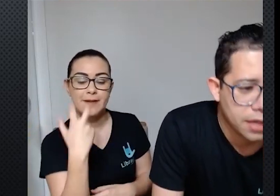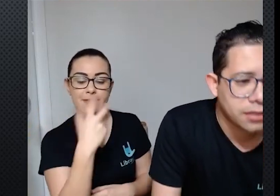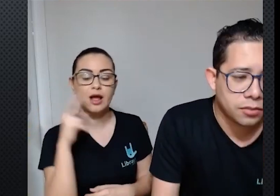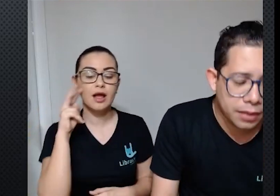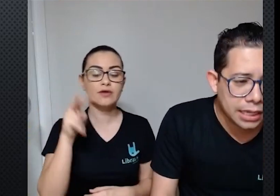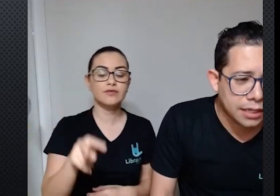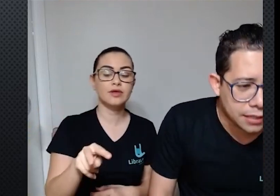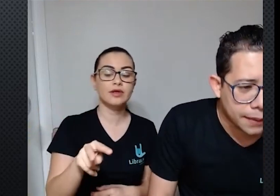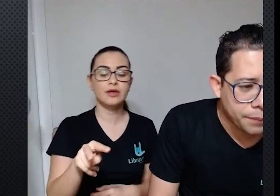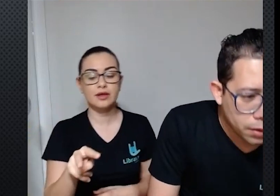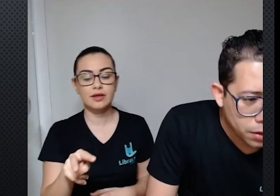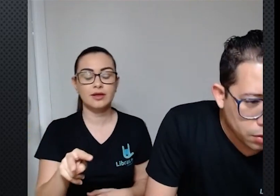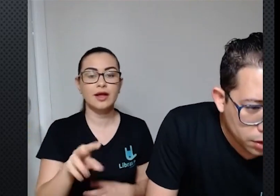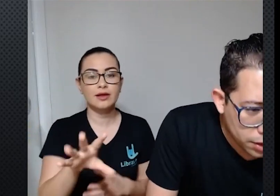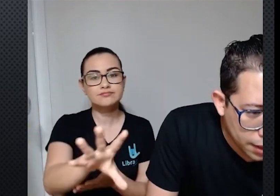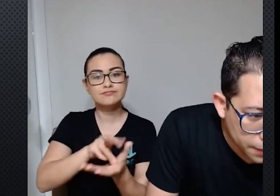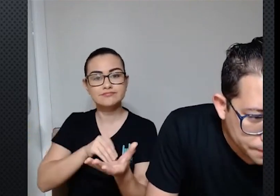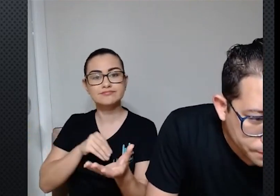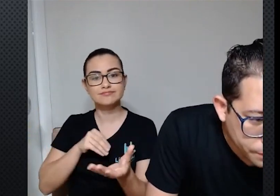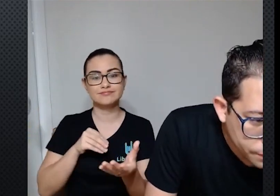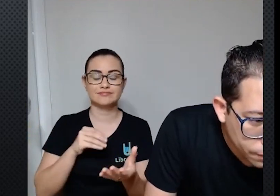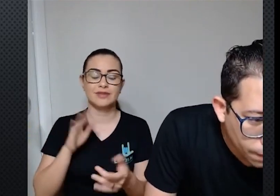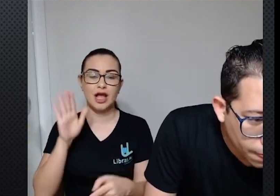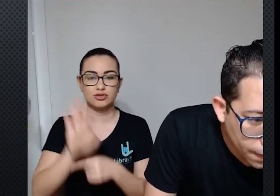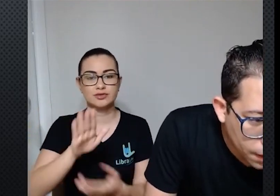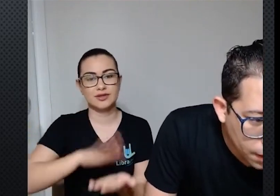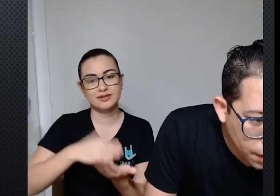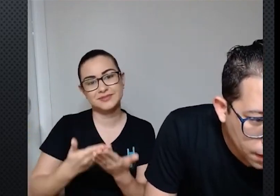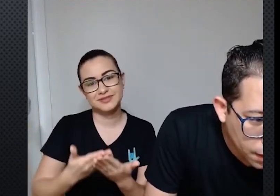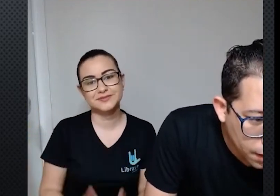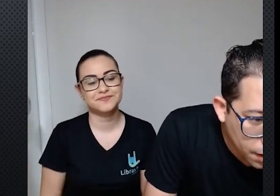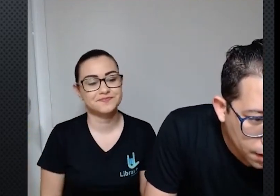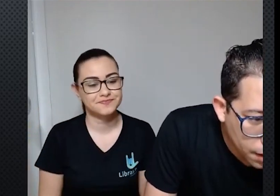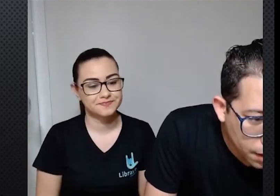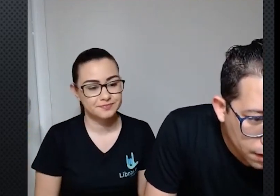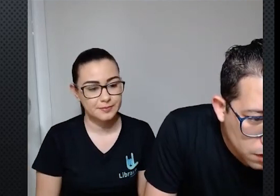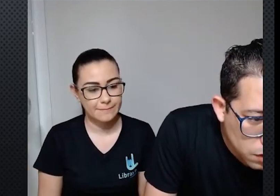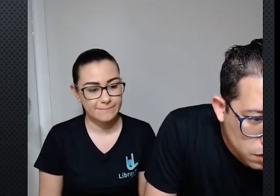às vezes. Beleza. Ok.